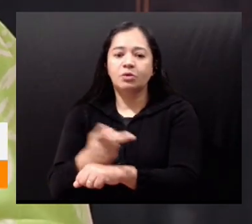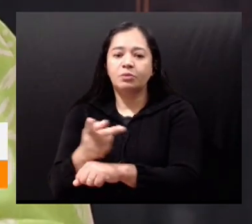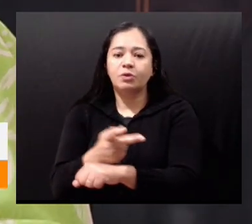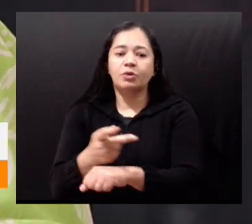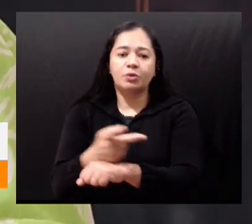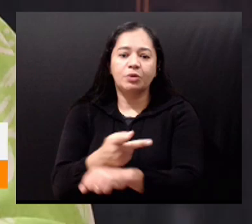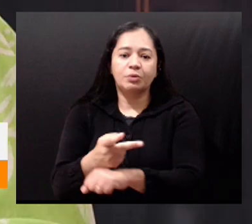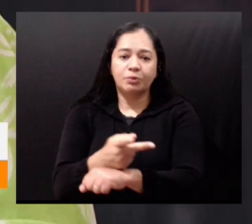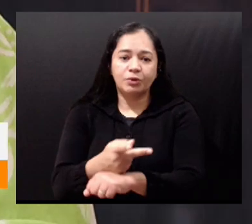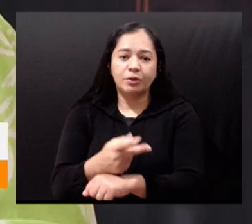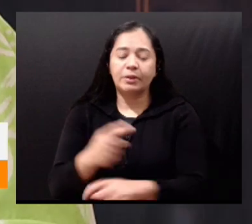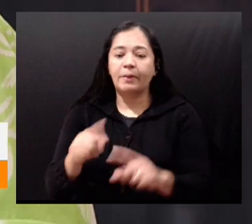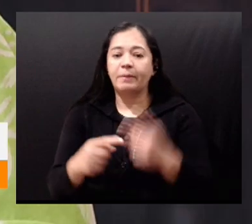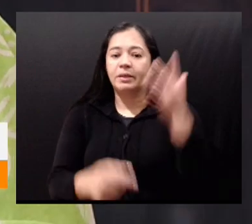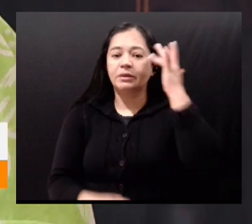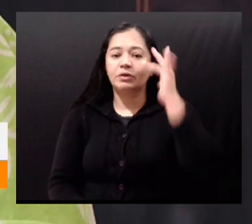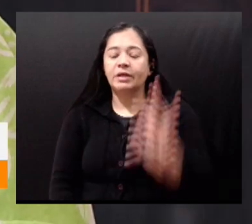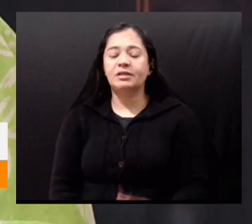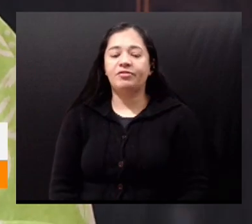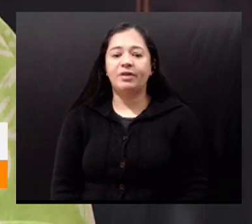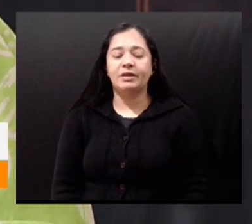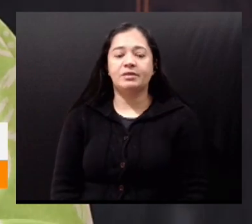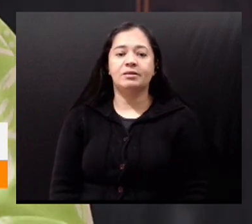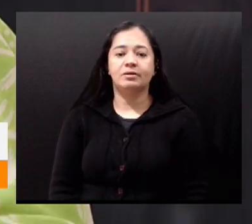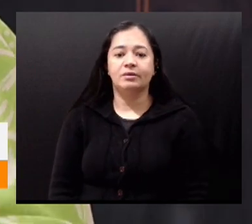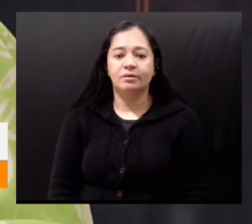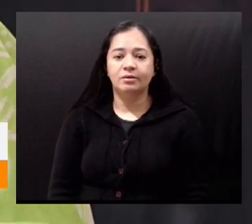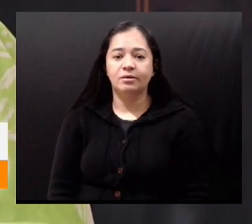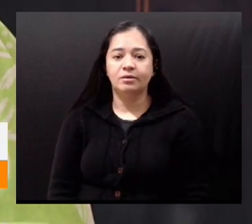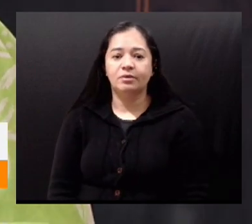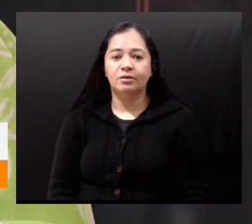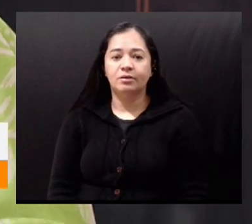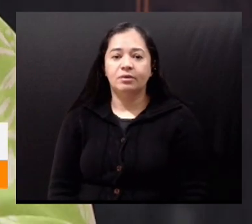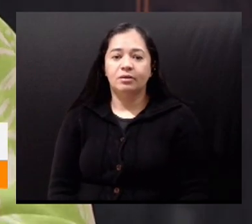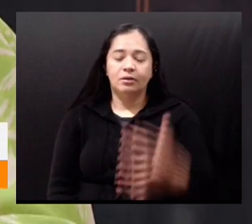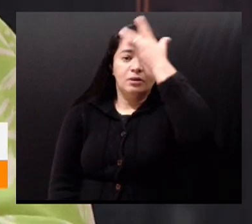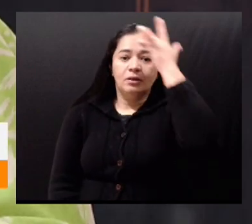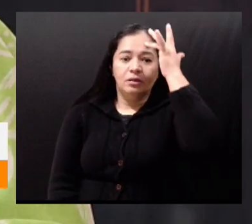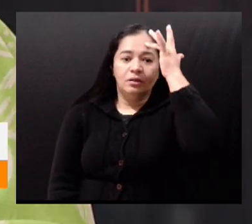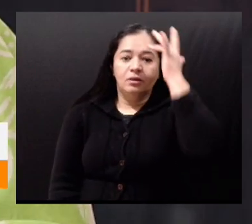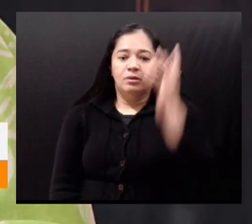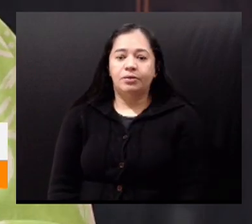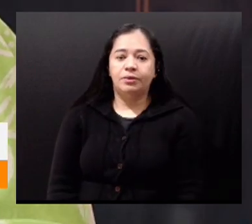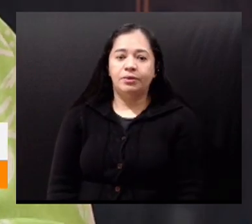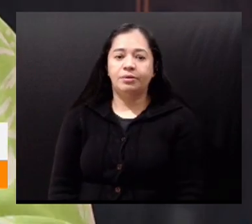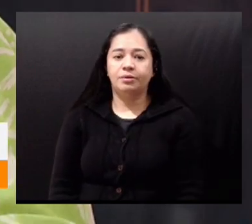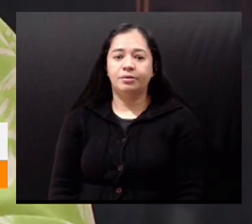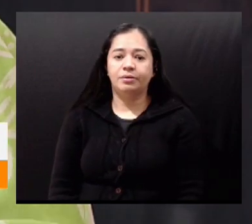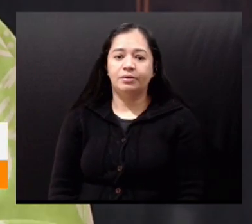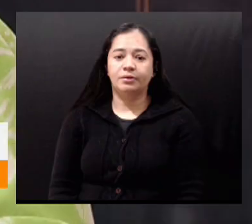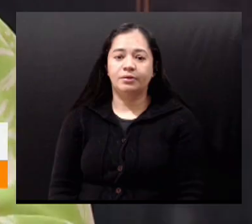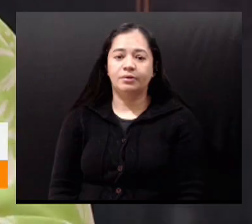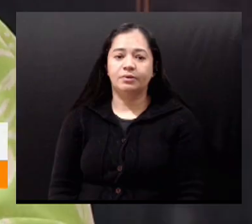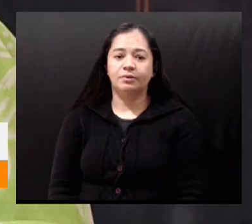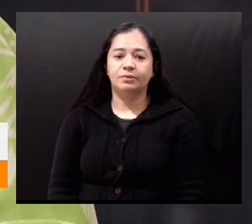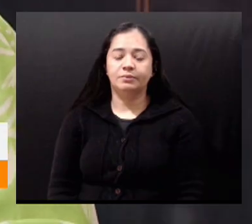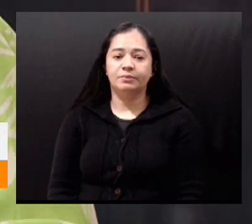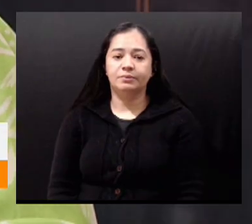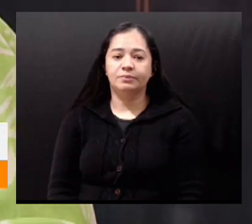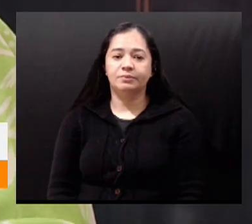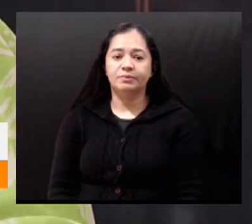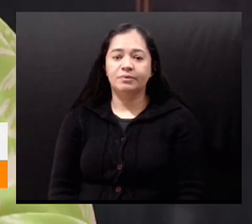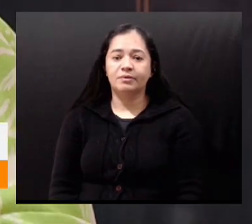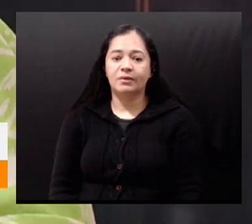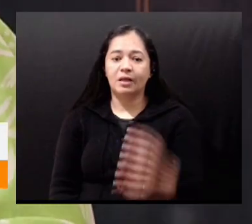que ela quer. Uhum. Então, pessoal, é assim, eu digo para vocês ficarem atentos à mente de